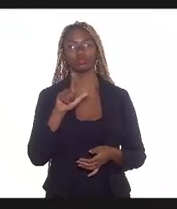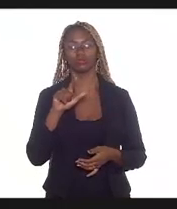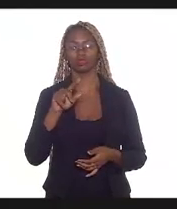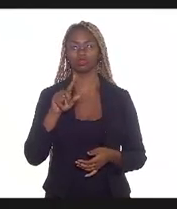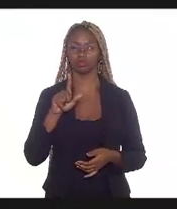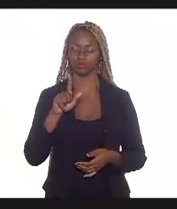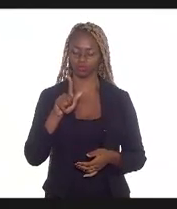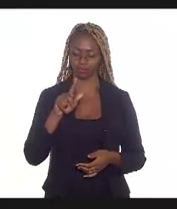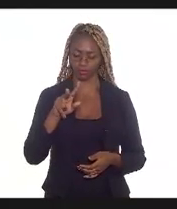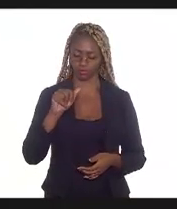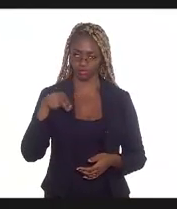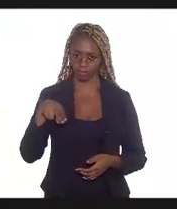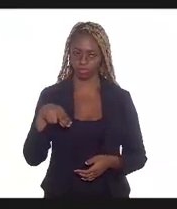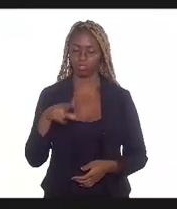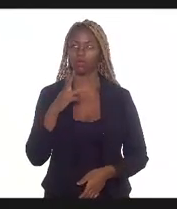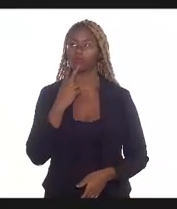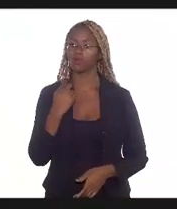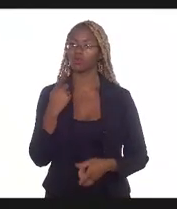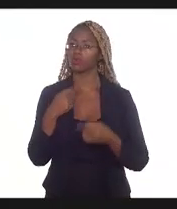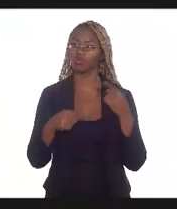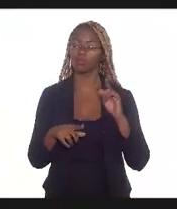ilegalidade.